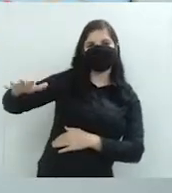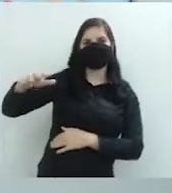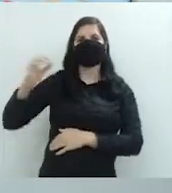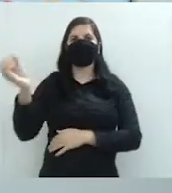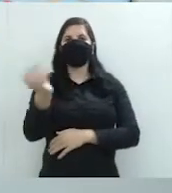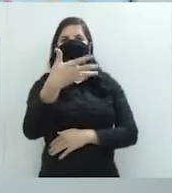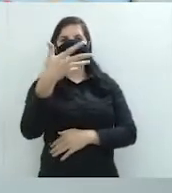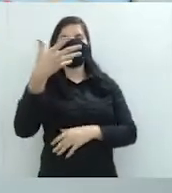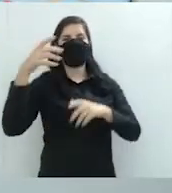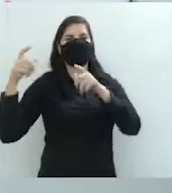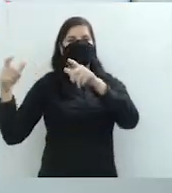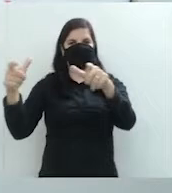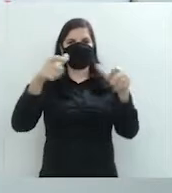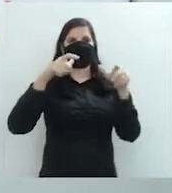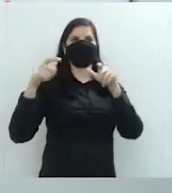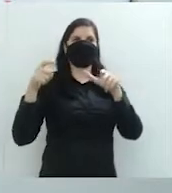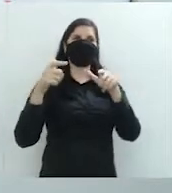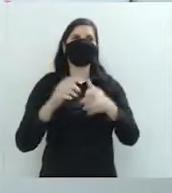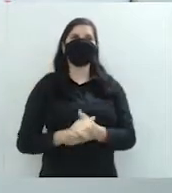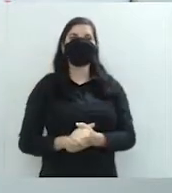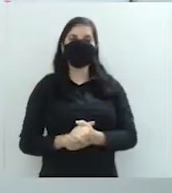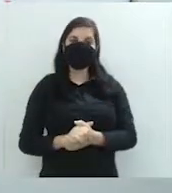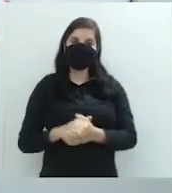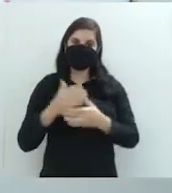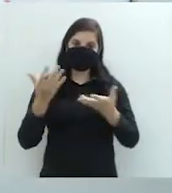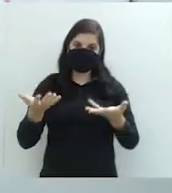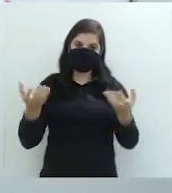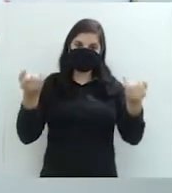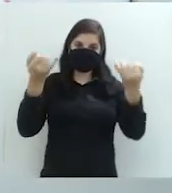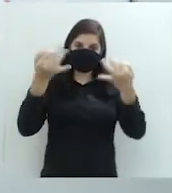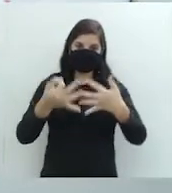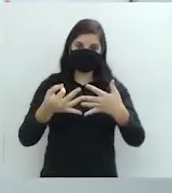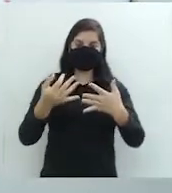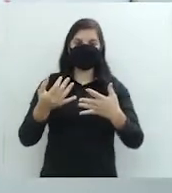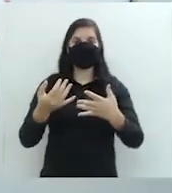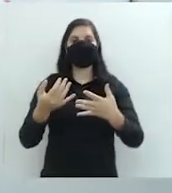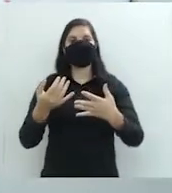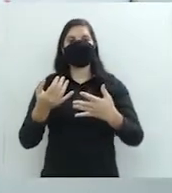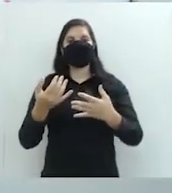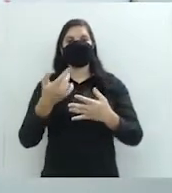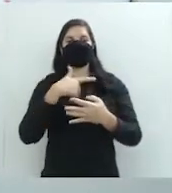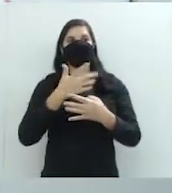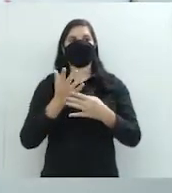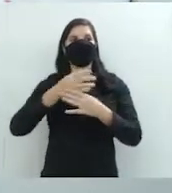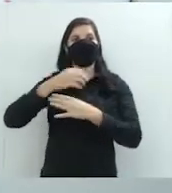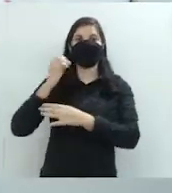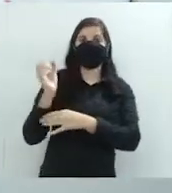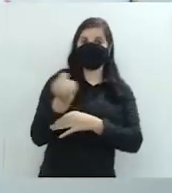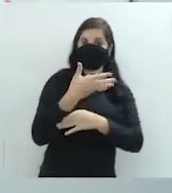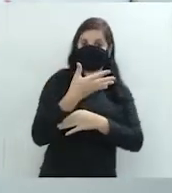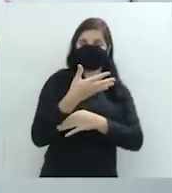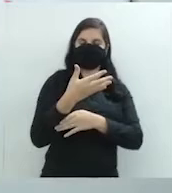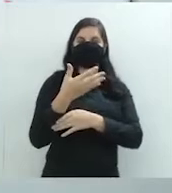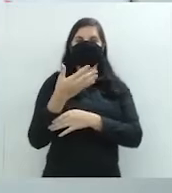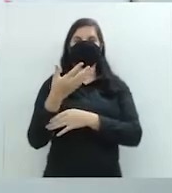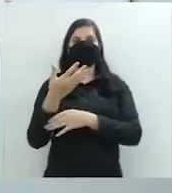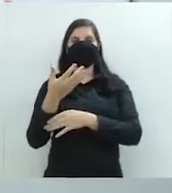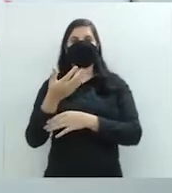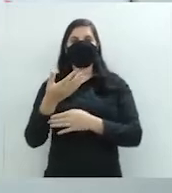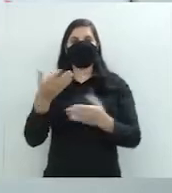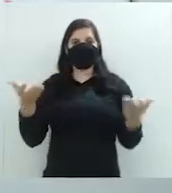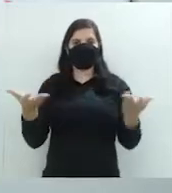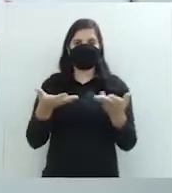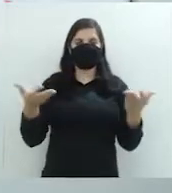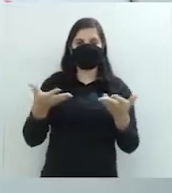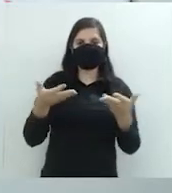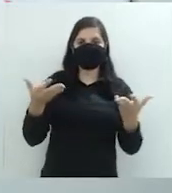novas terras. Então nós temos aqui a Idade Moderna. Então vocês do 7º ano, nesse exato momento